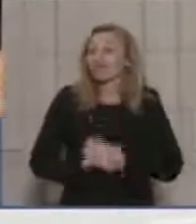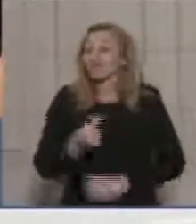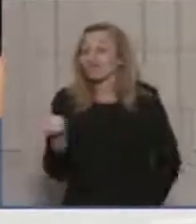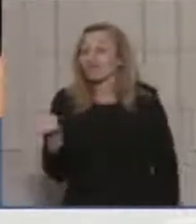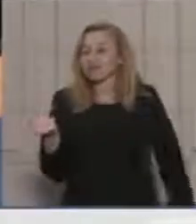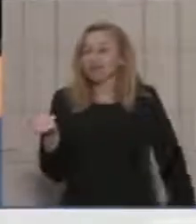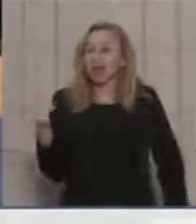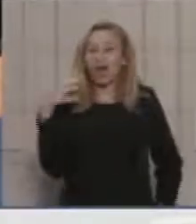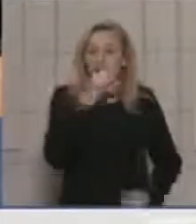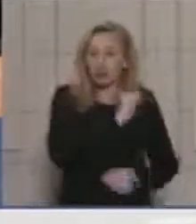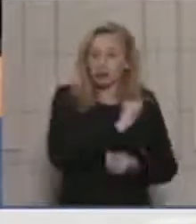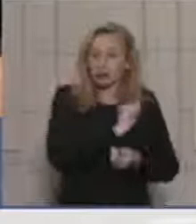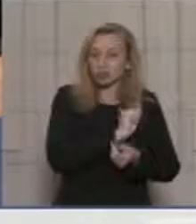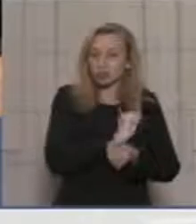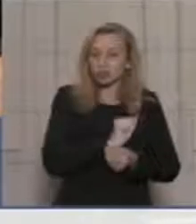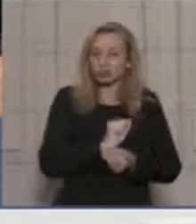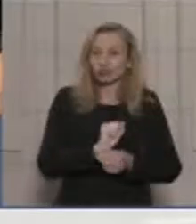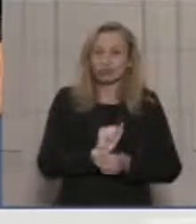fora do